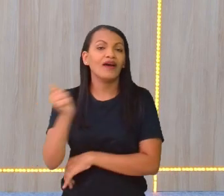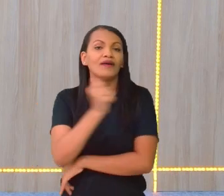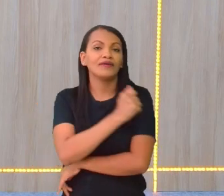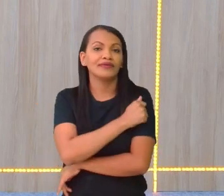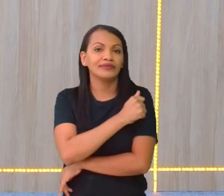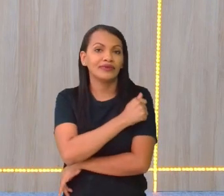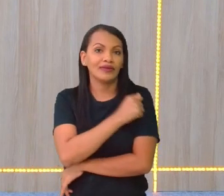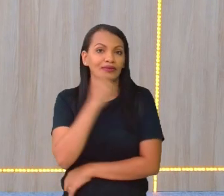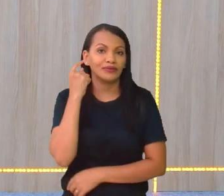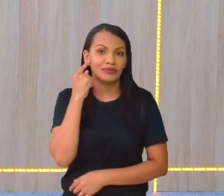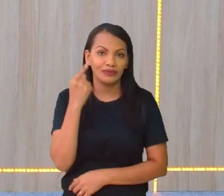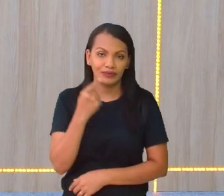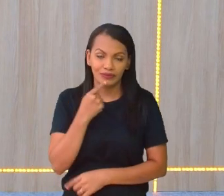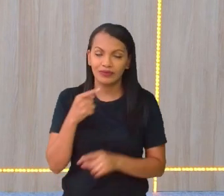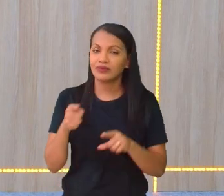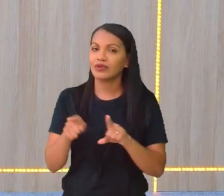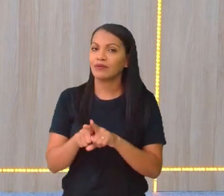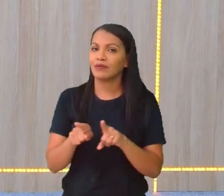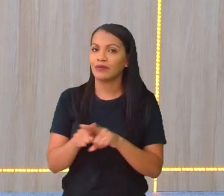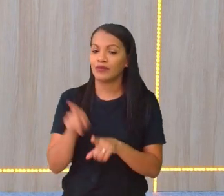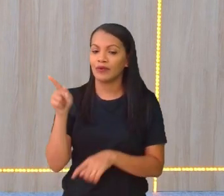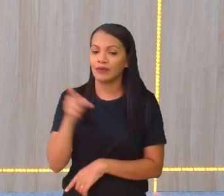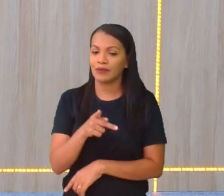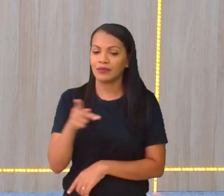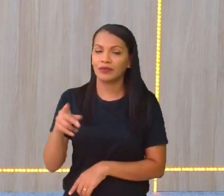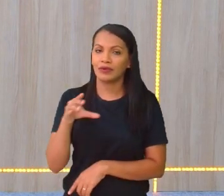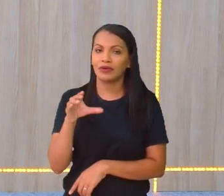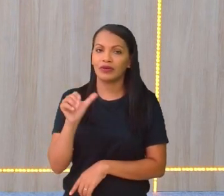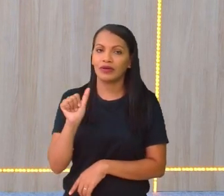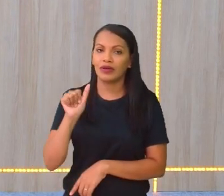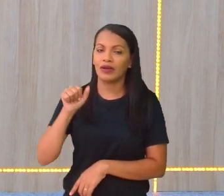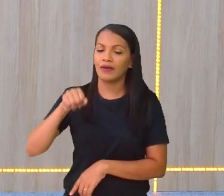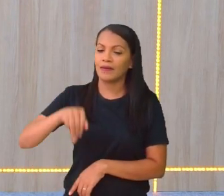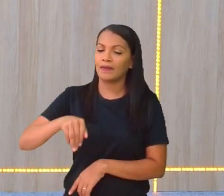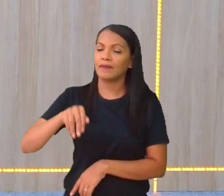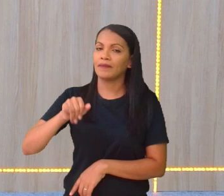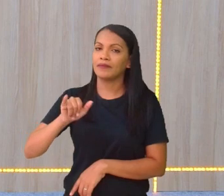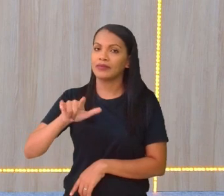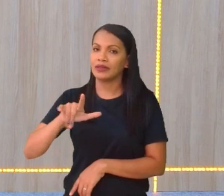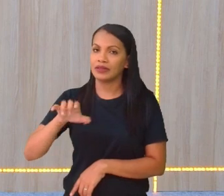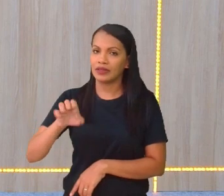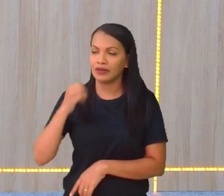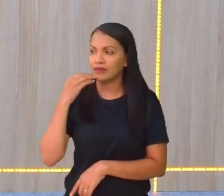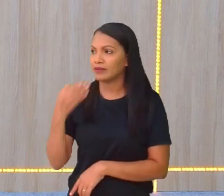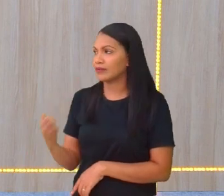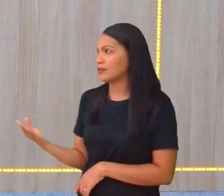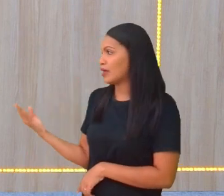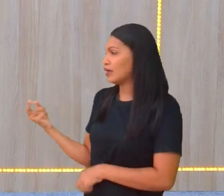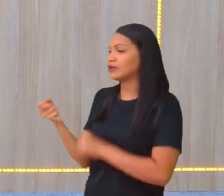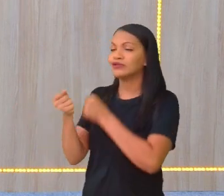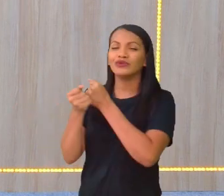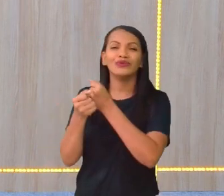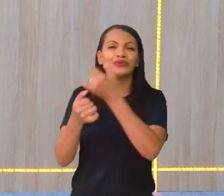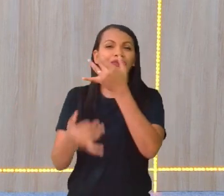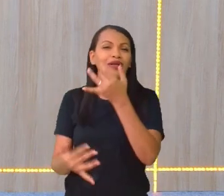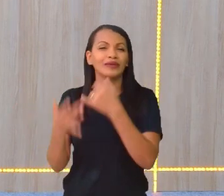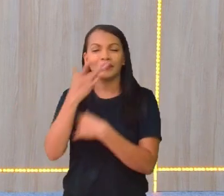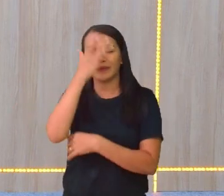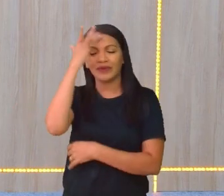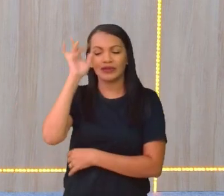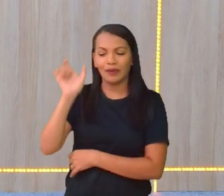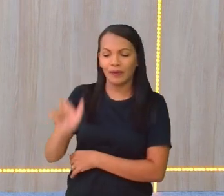acessível, e também a professora Camille Borba no chat, né, essa pessoa